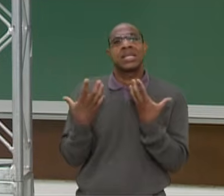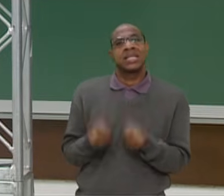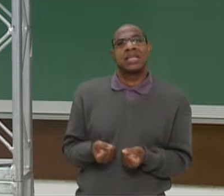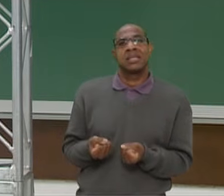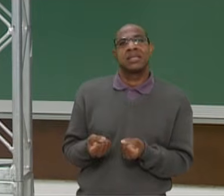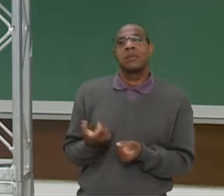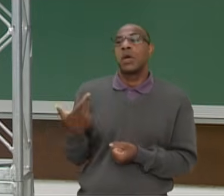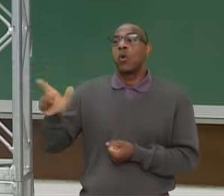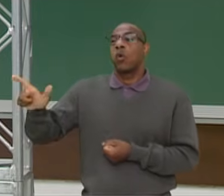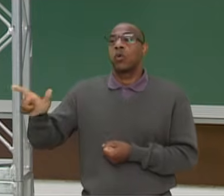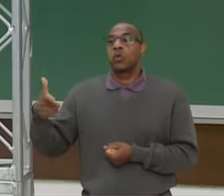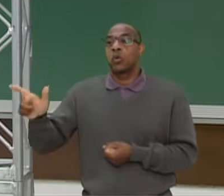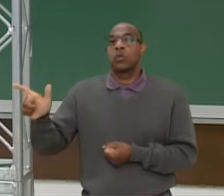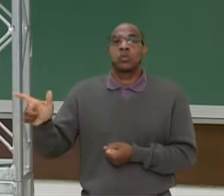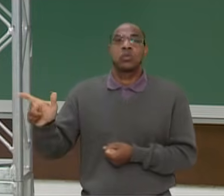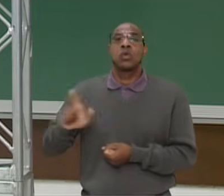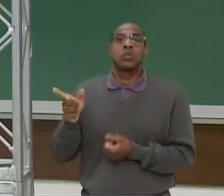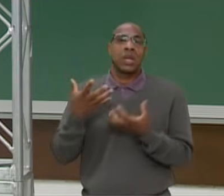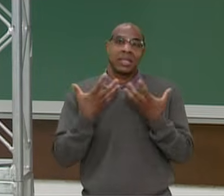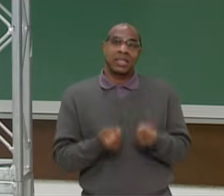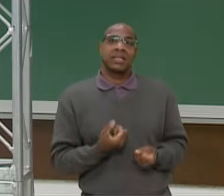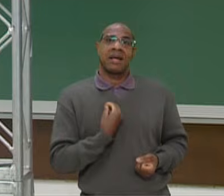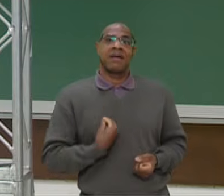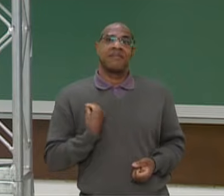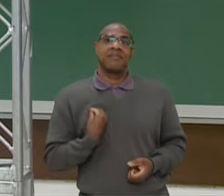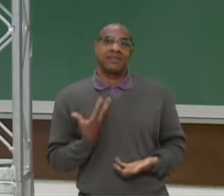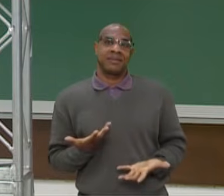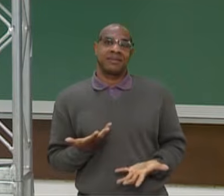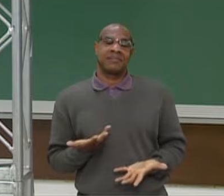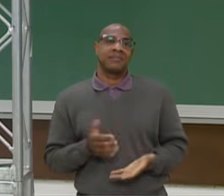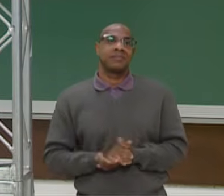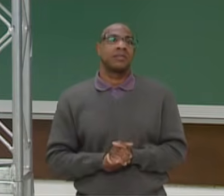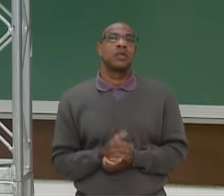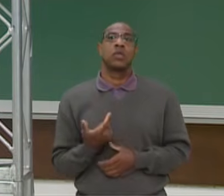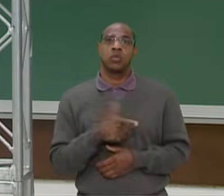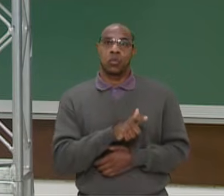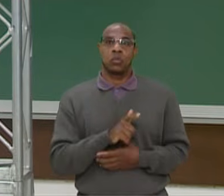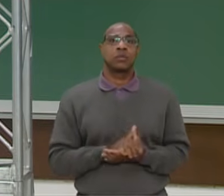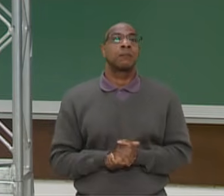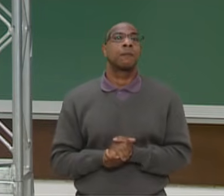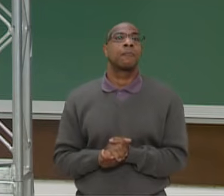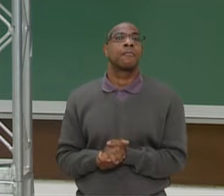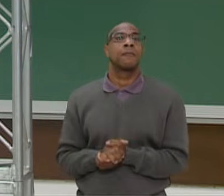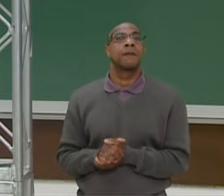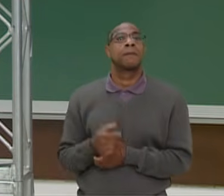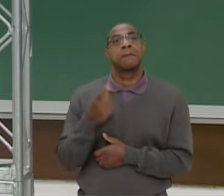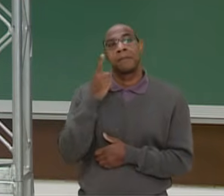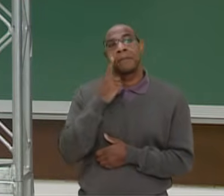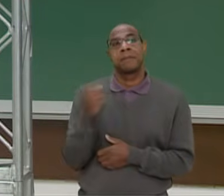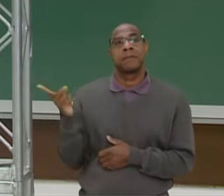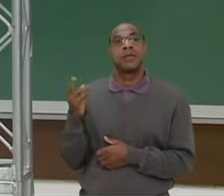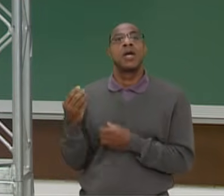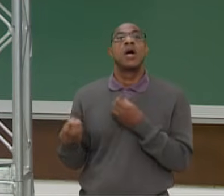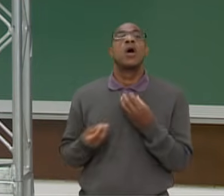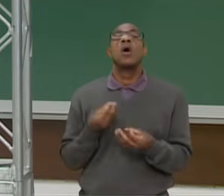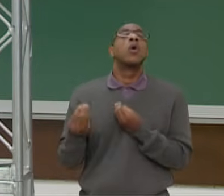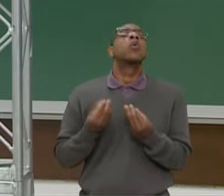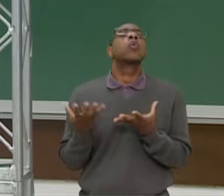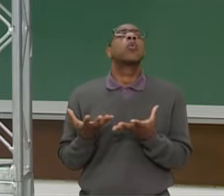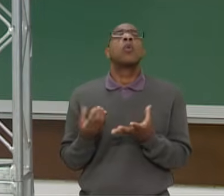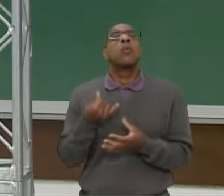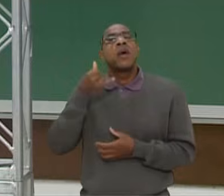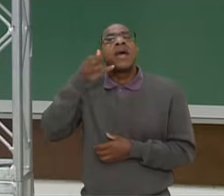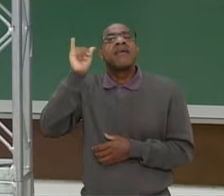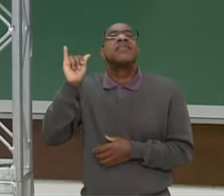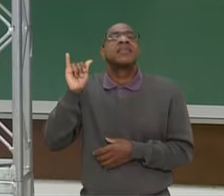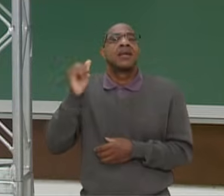outro? Quantos grupos, né? Tá, então vamos lá. A gente falou também de como combater esse tipo de